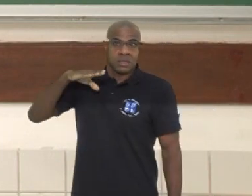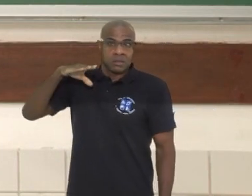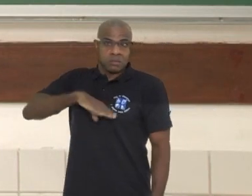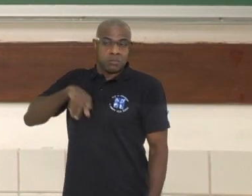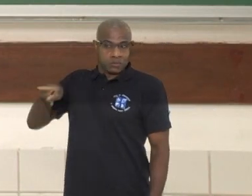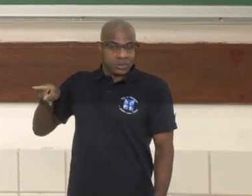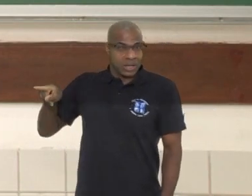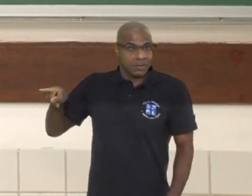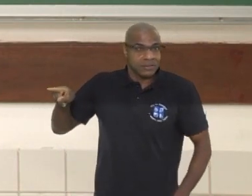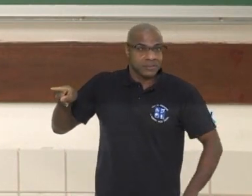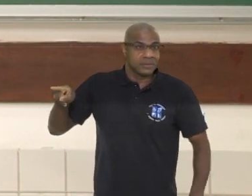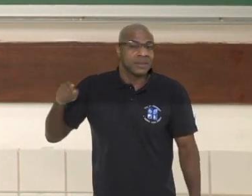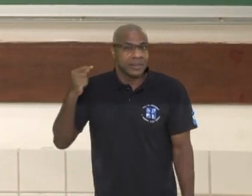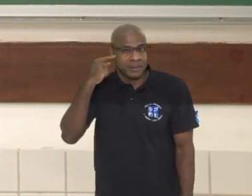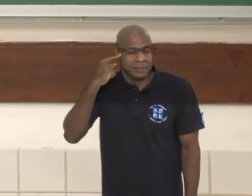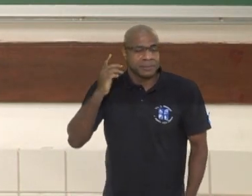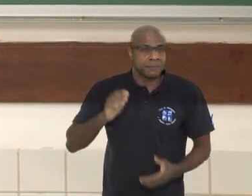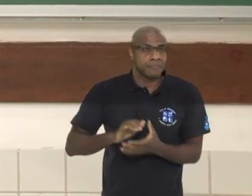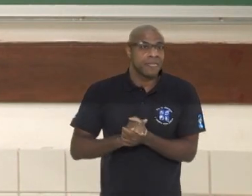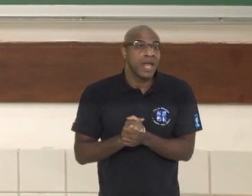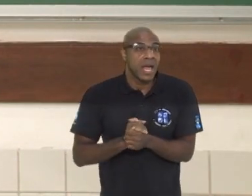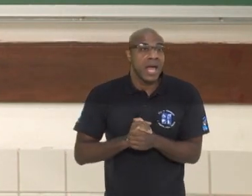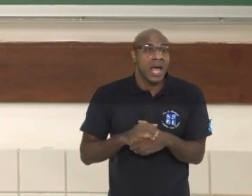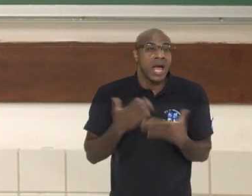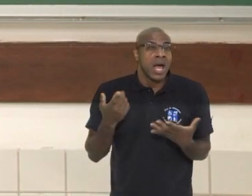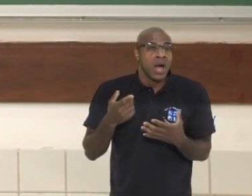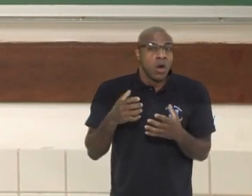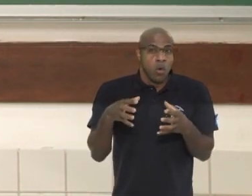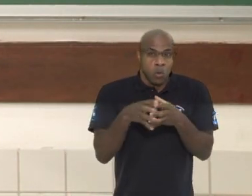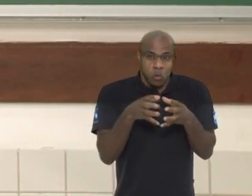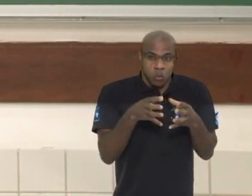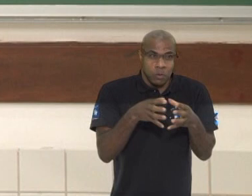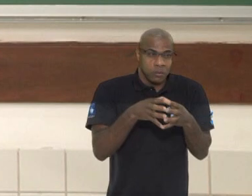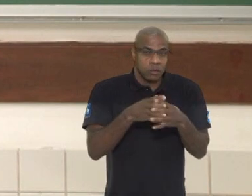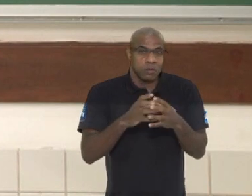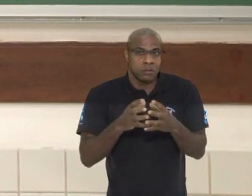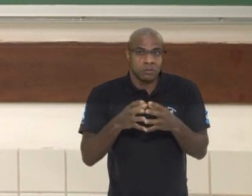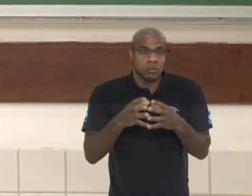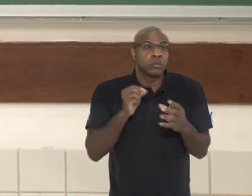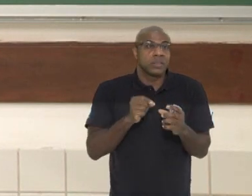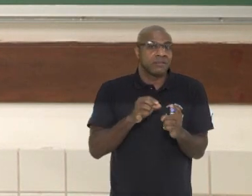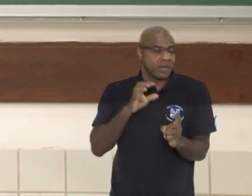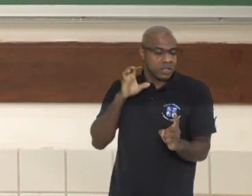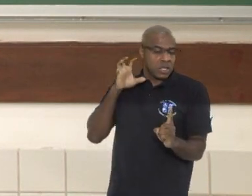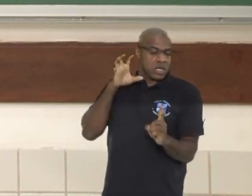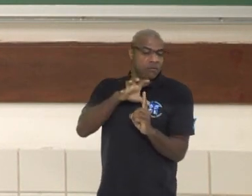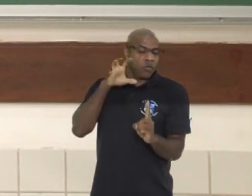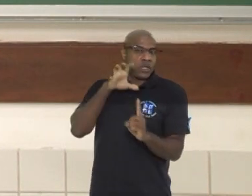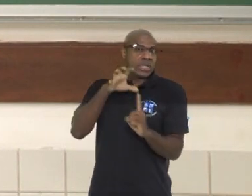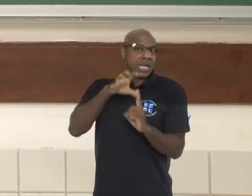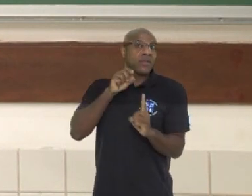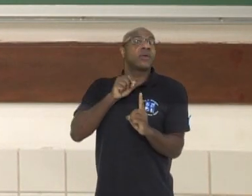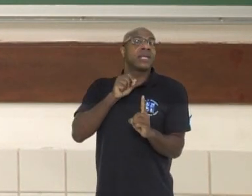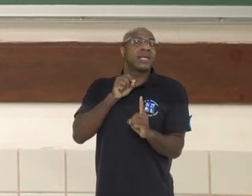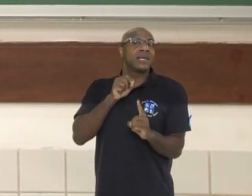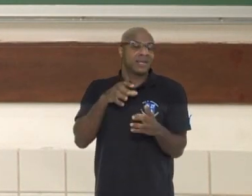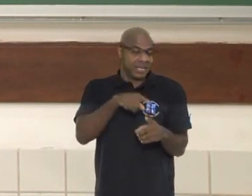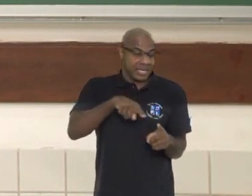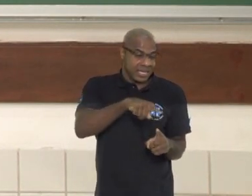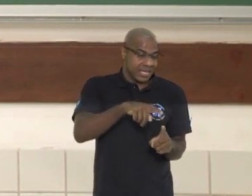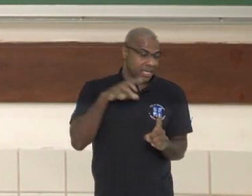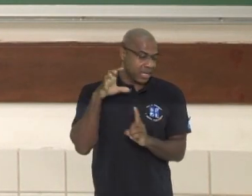Essa elite intelectual mineira estava influenciada pelas leituras iluministas. Para a gente entender